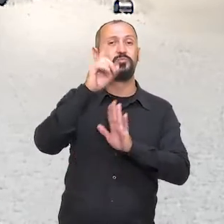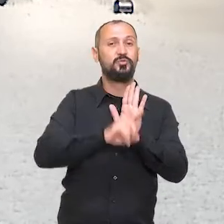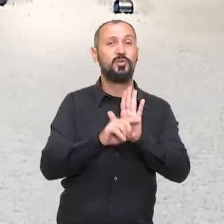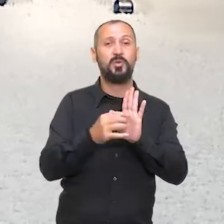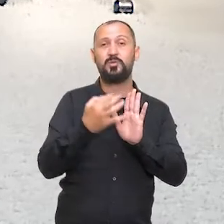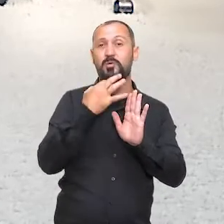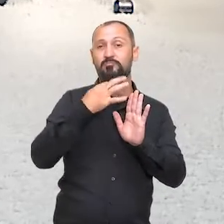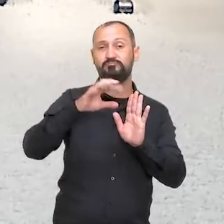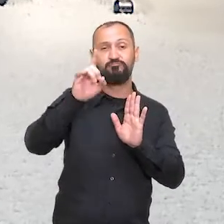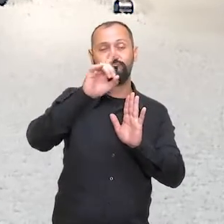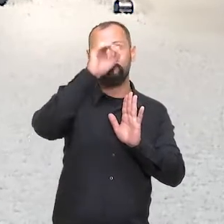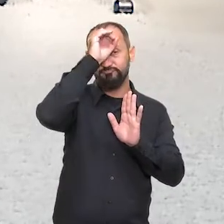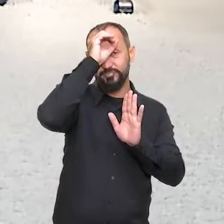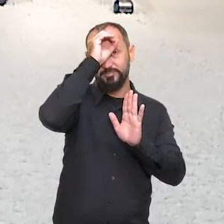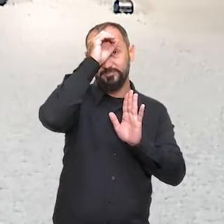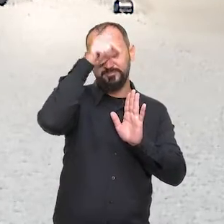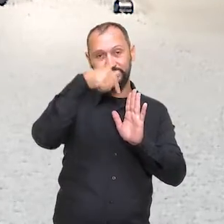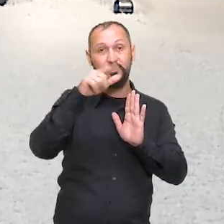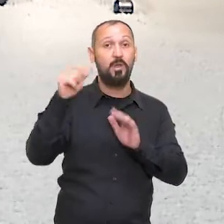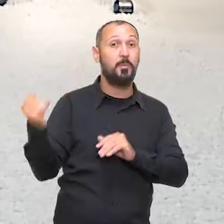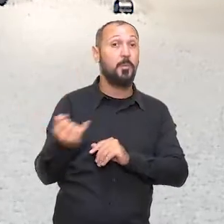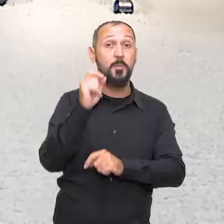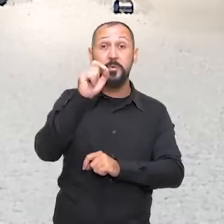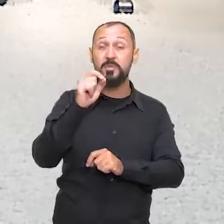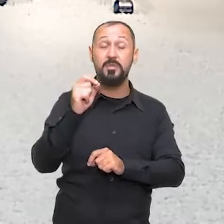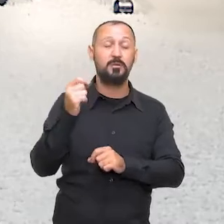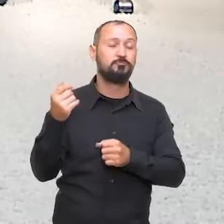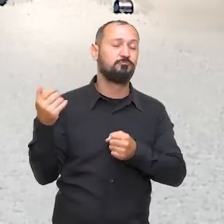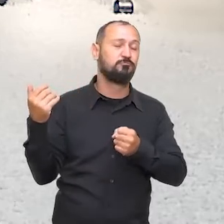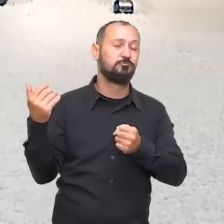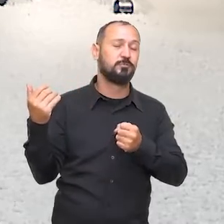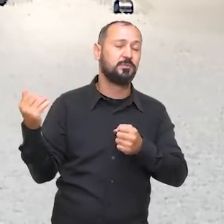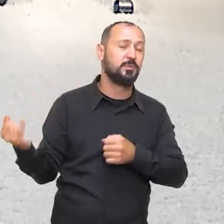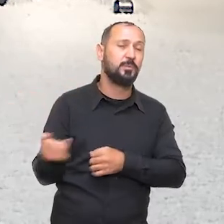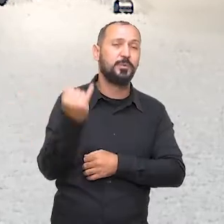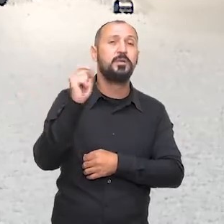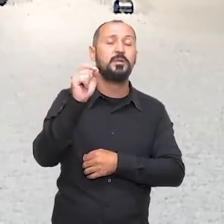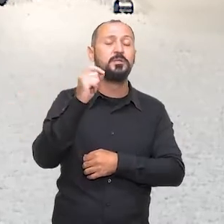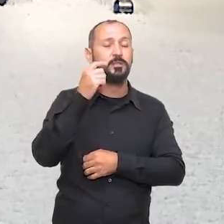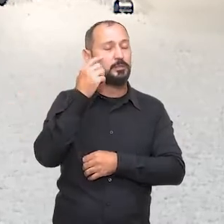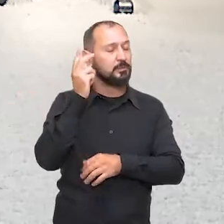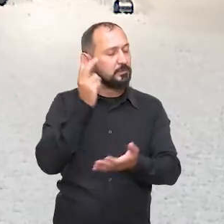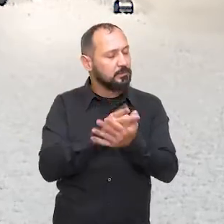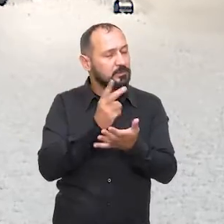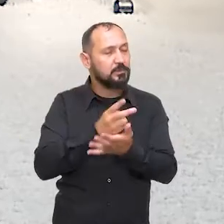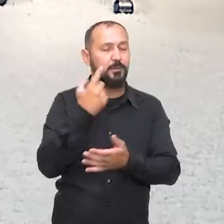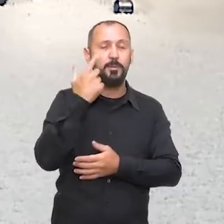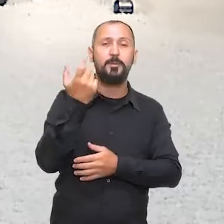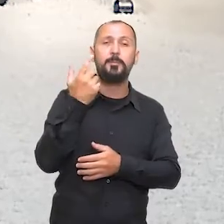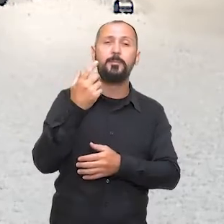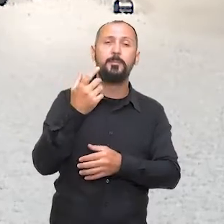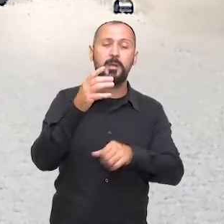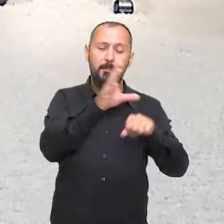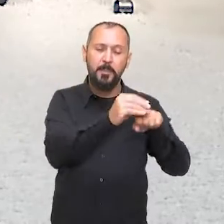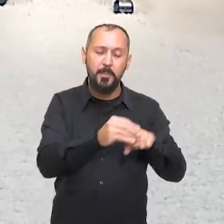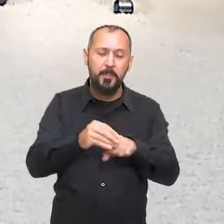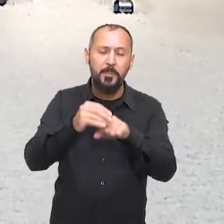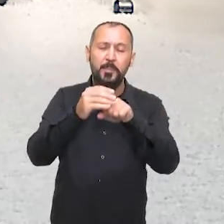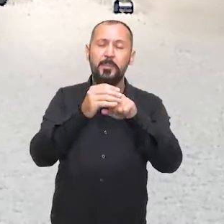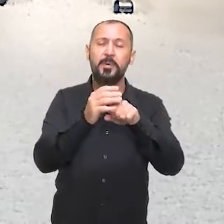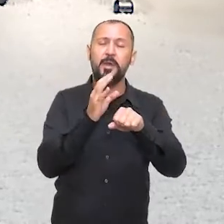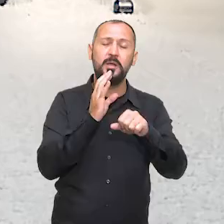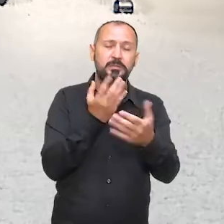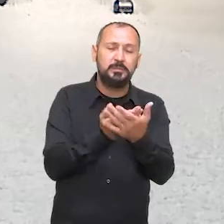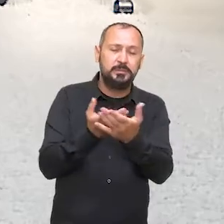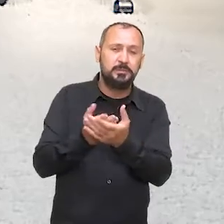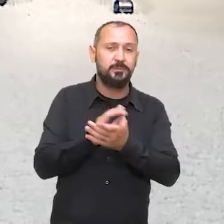gente desconhece. Exato. Então, eu acho que é uma importância muito grande a gente correr atrás, a gente conhecer e a